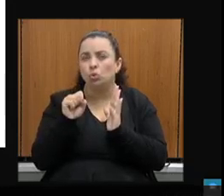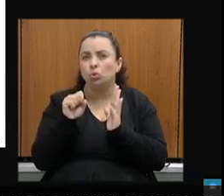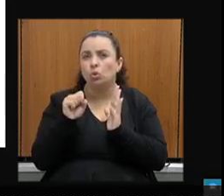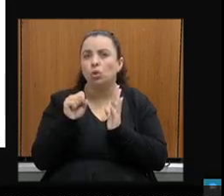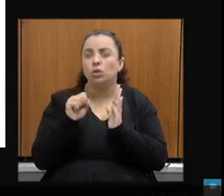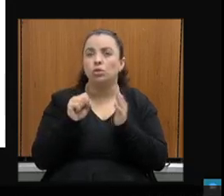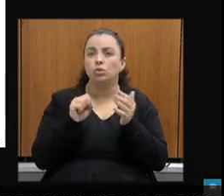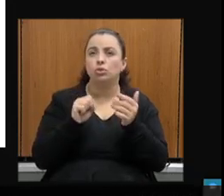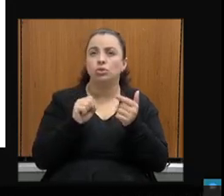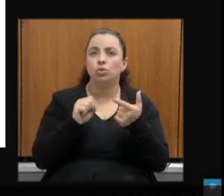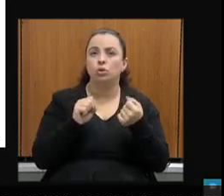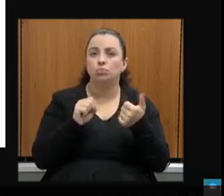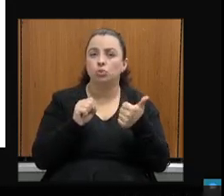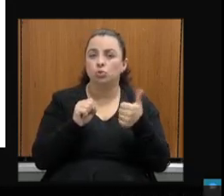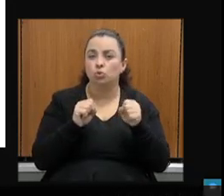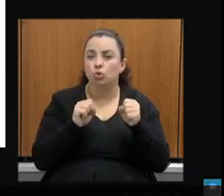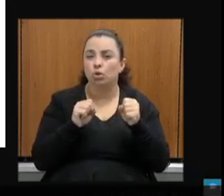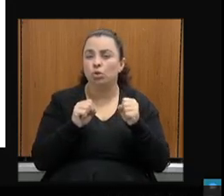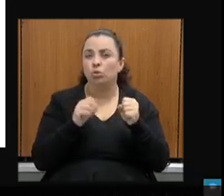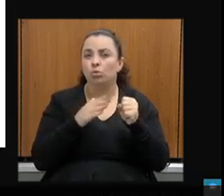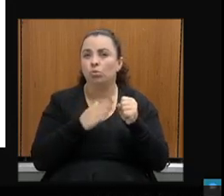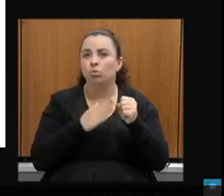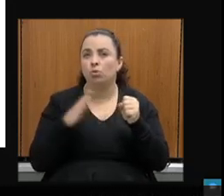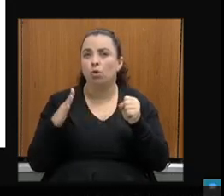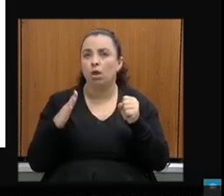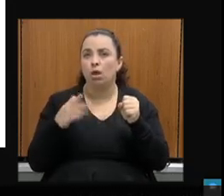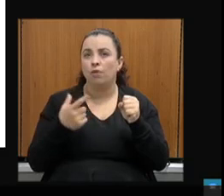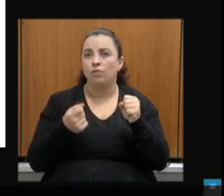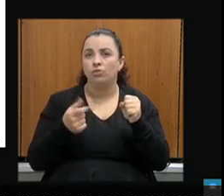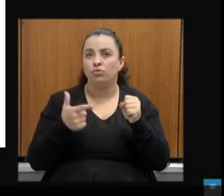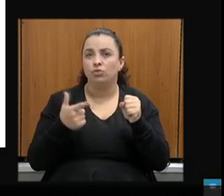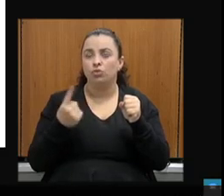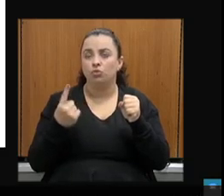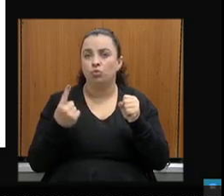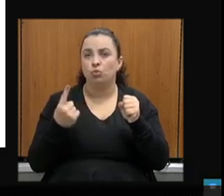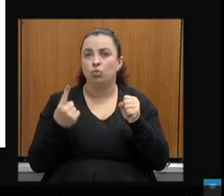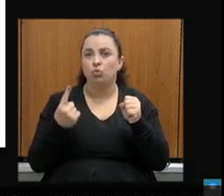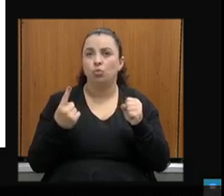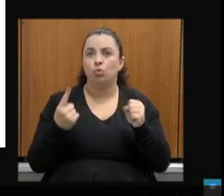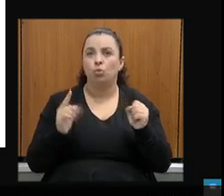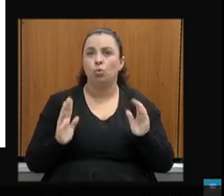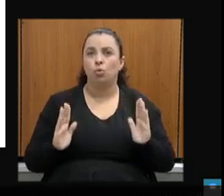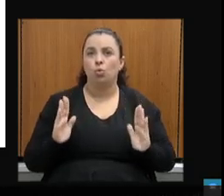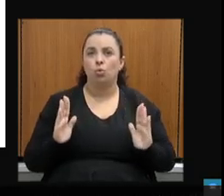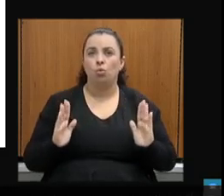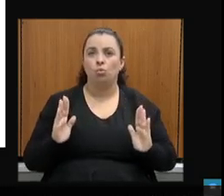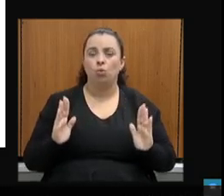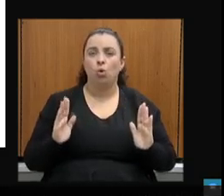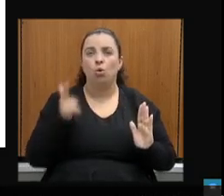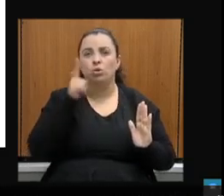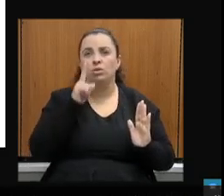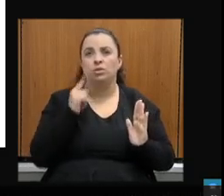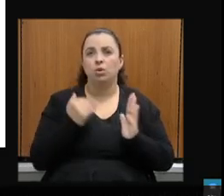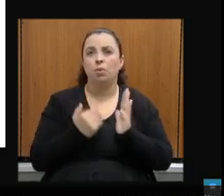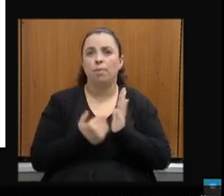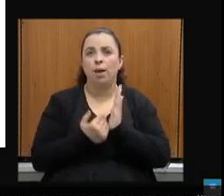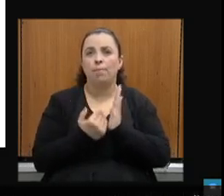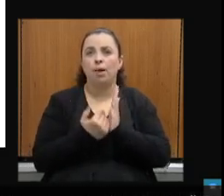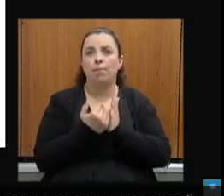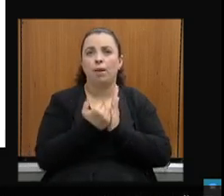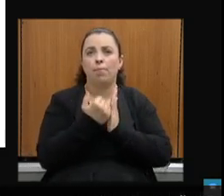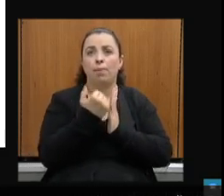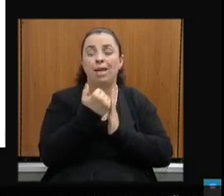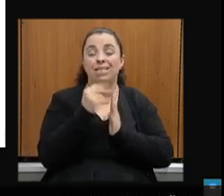de 2018 até 2021 Subimos 1 2 3 4 5